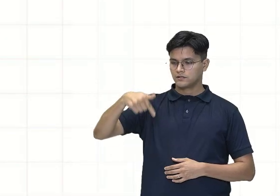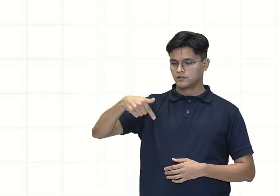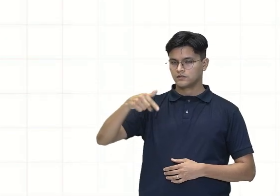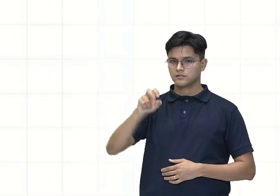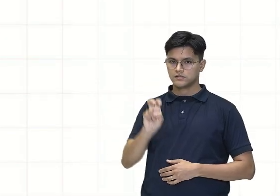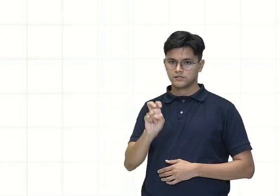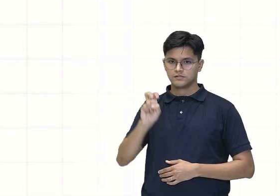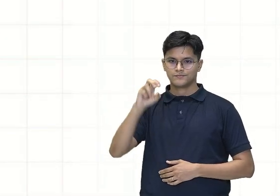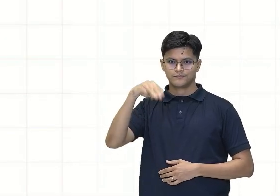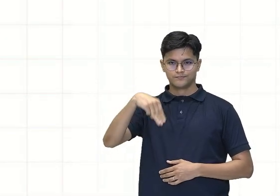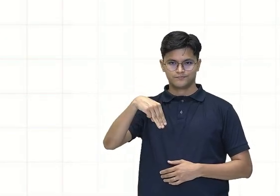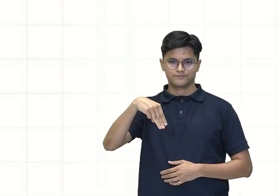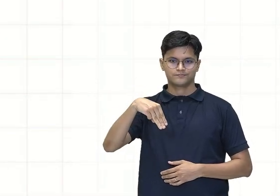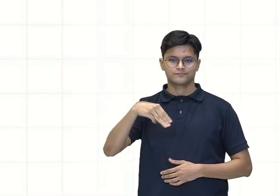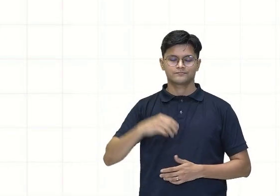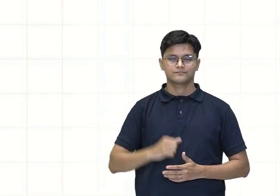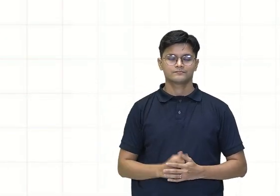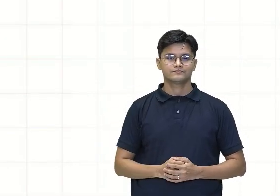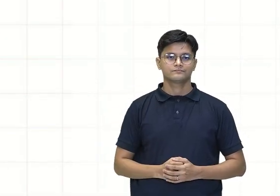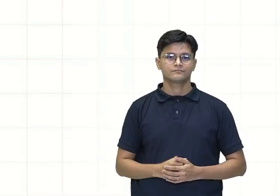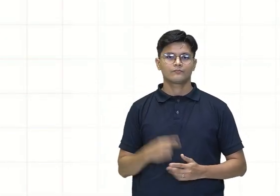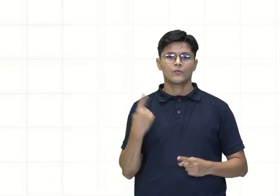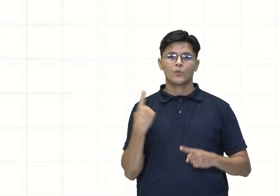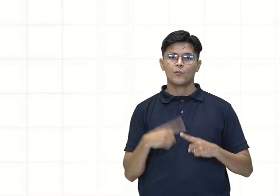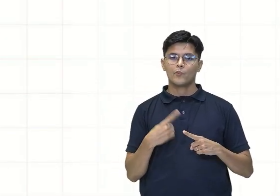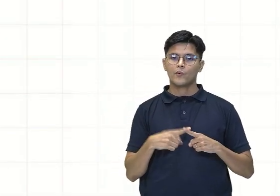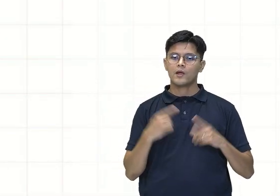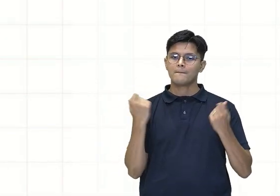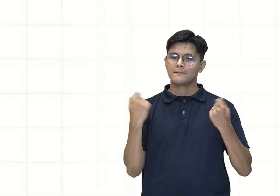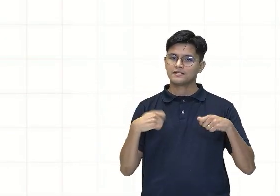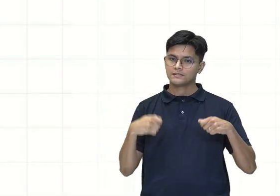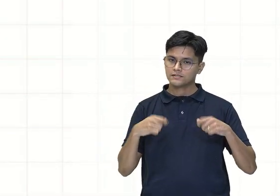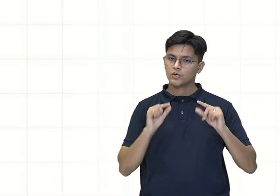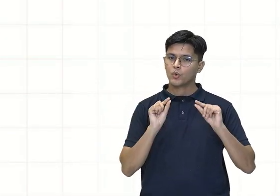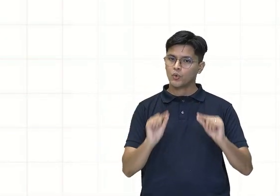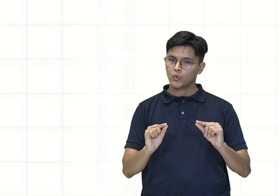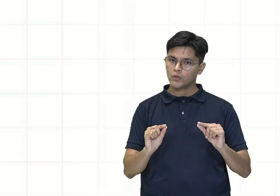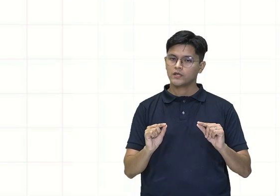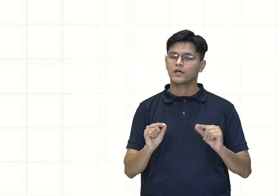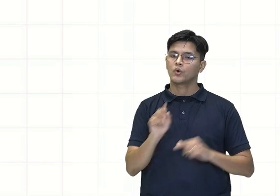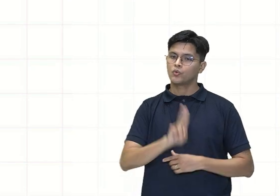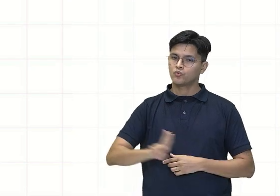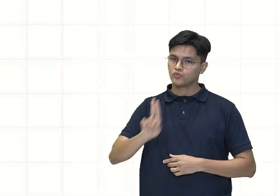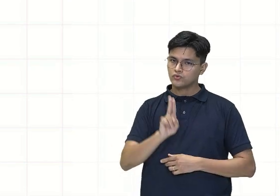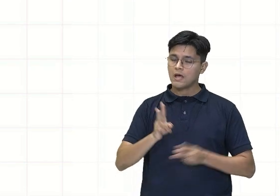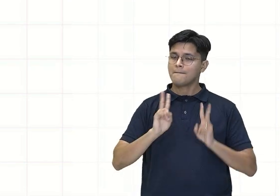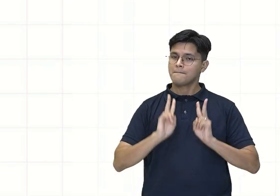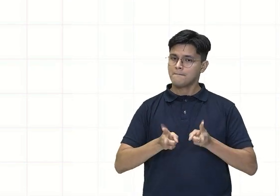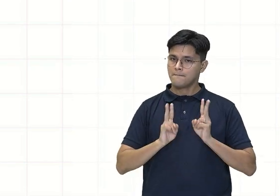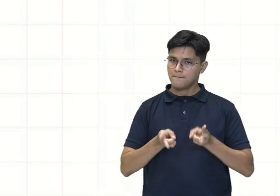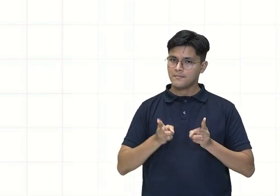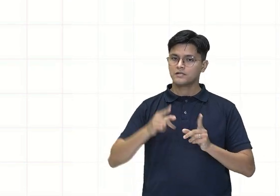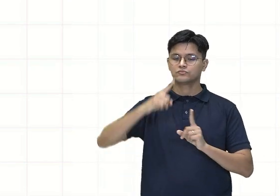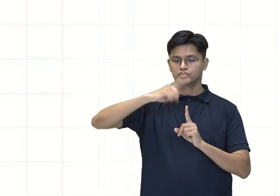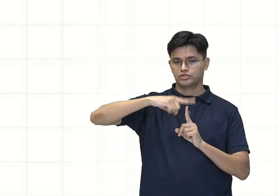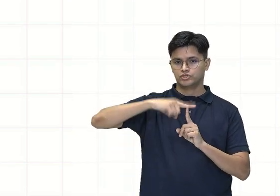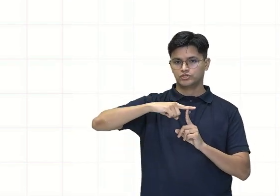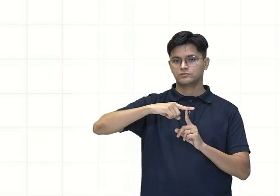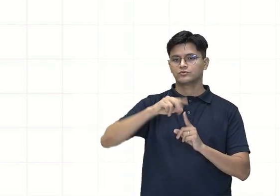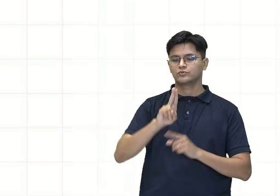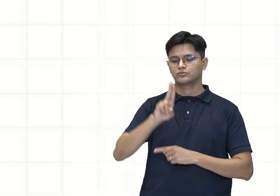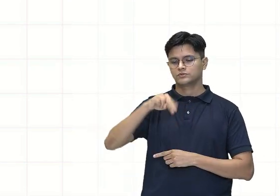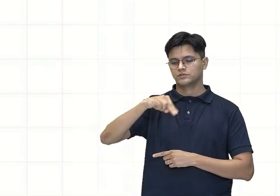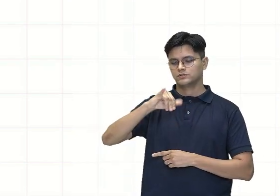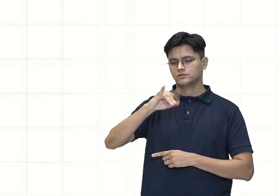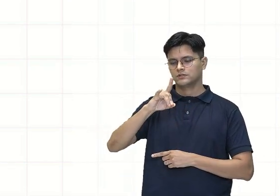875 metros, porque eu tenho que manter a mesma unidade de